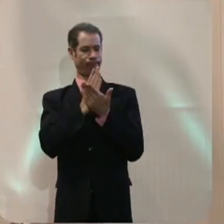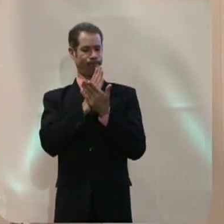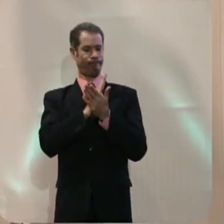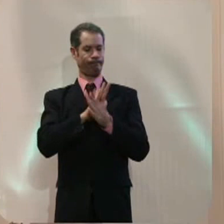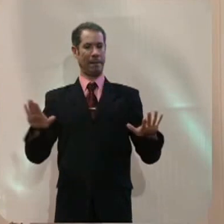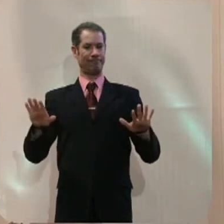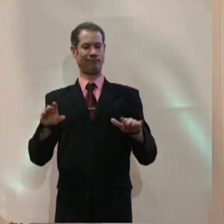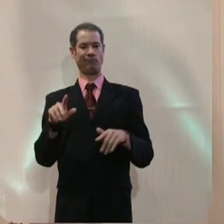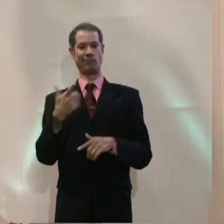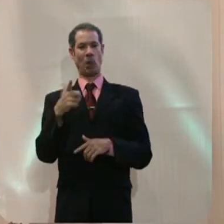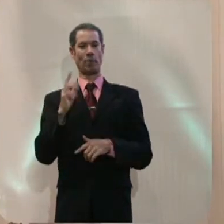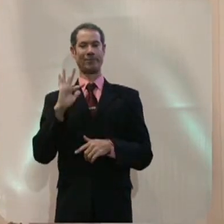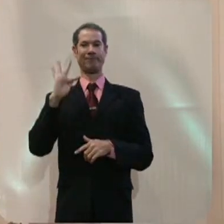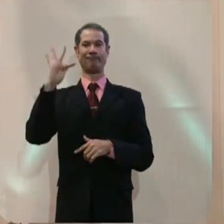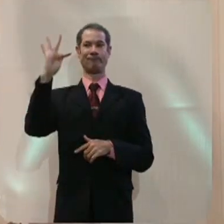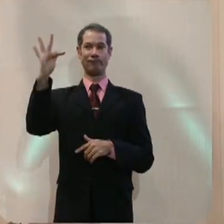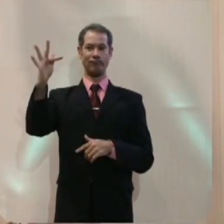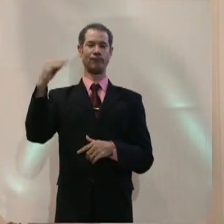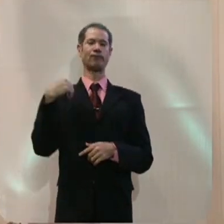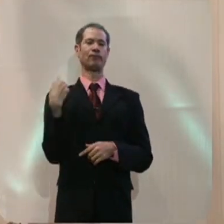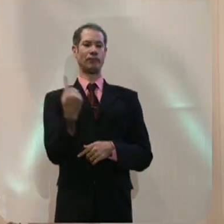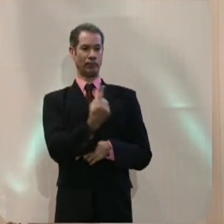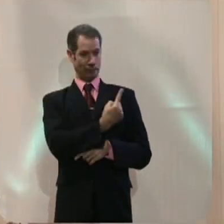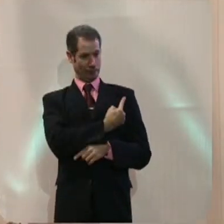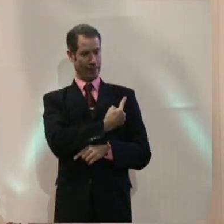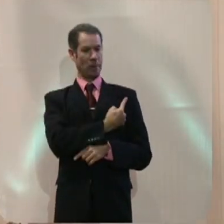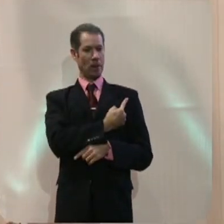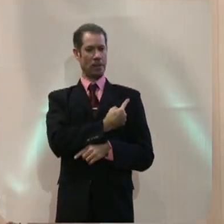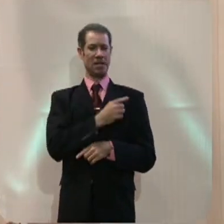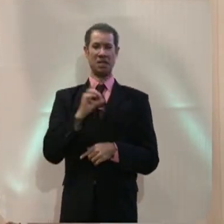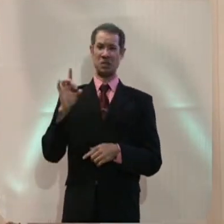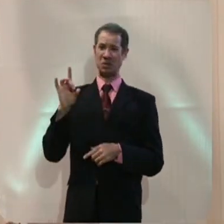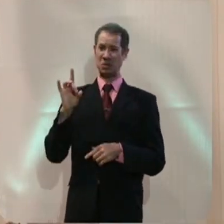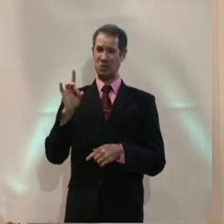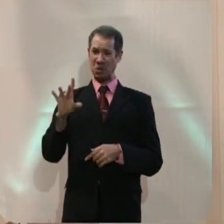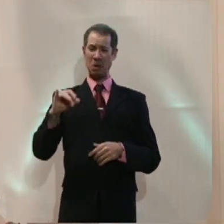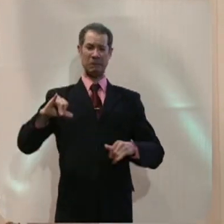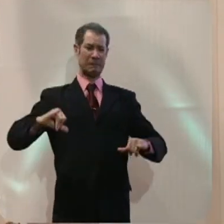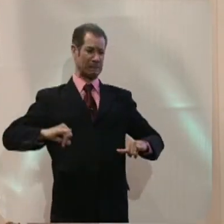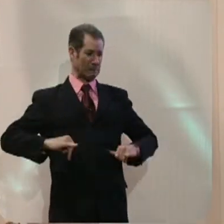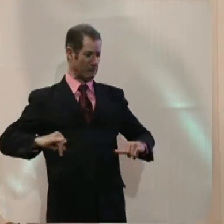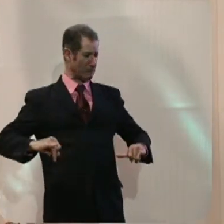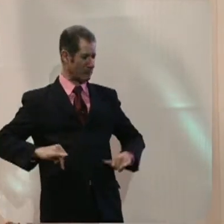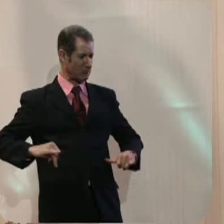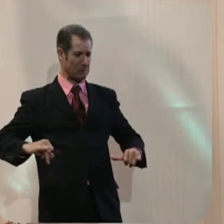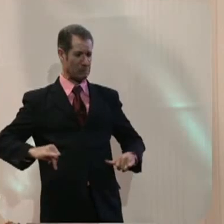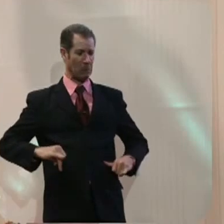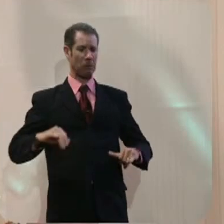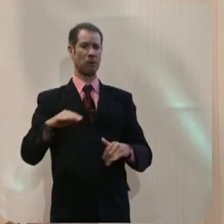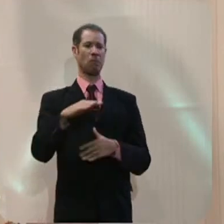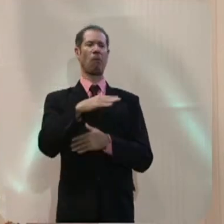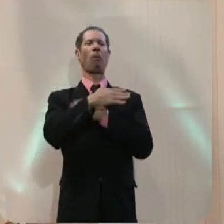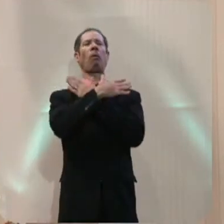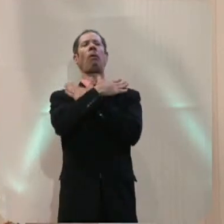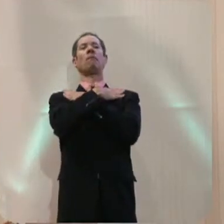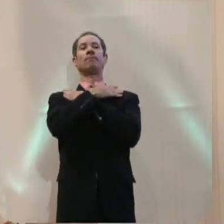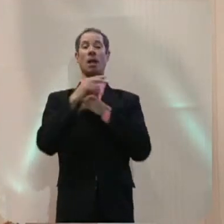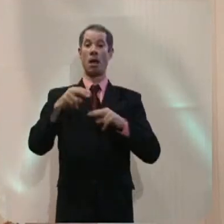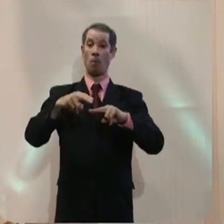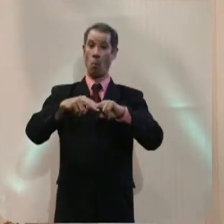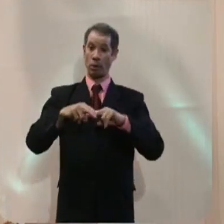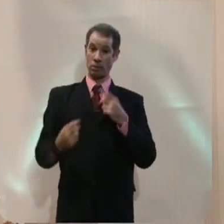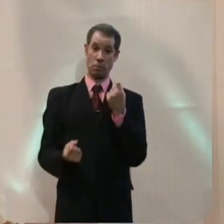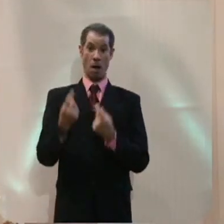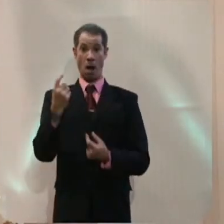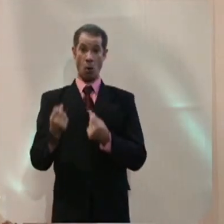e que não existe futuro para nós, nos restando apenas acabar com o sofrimento pela morte. Por isso,